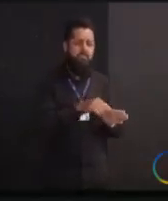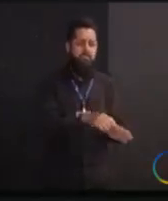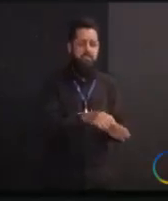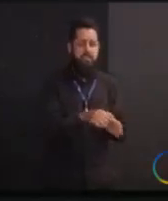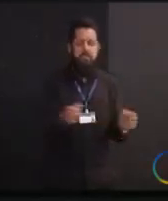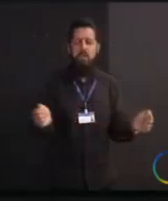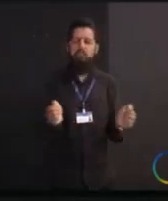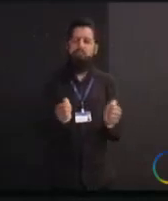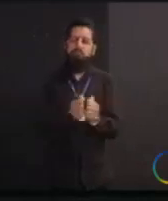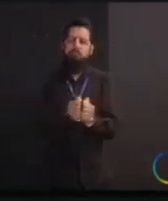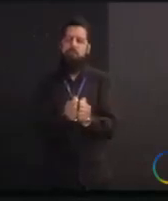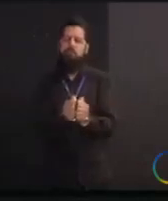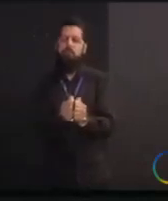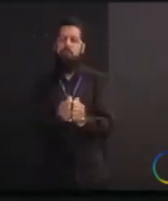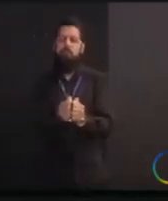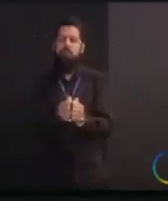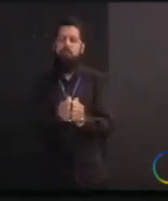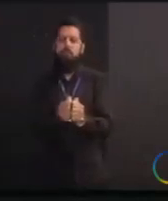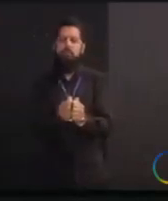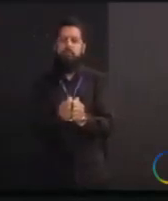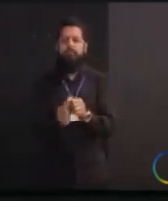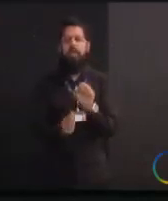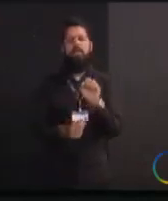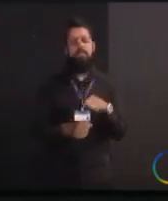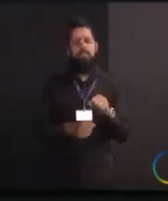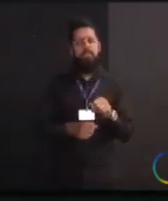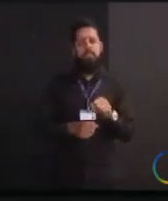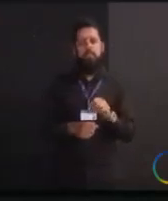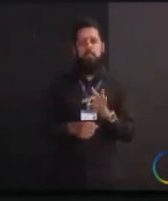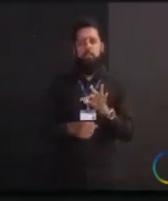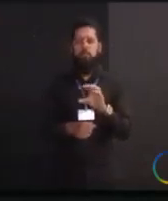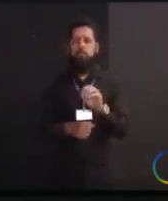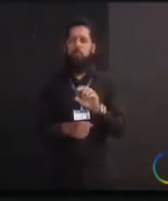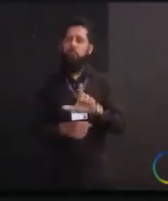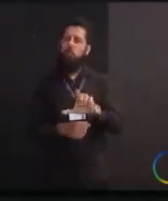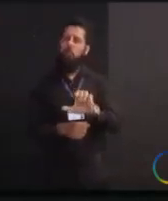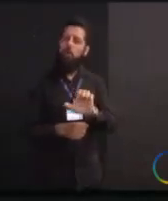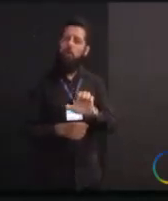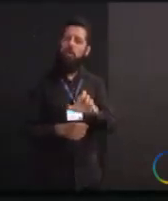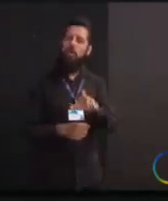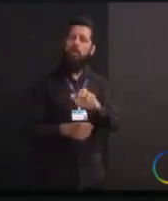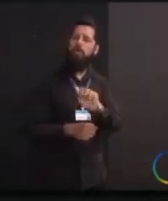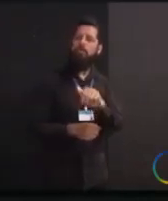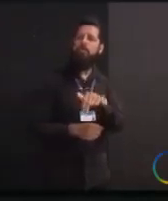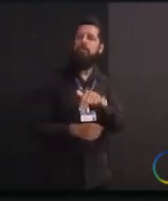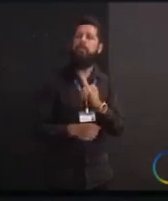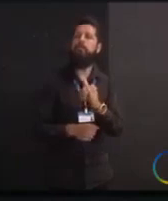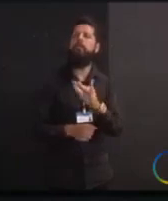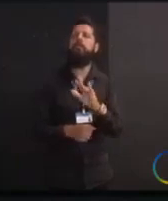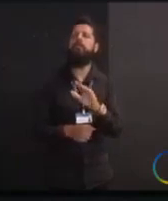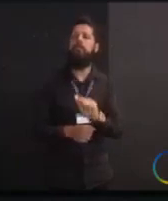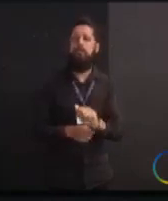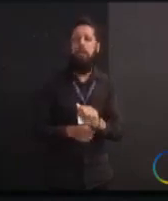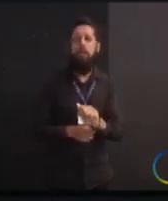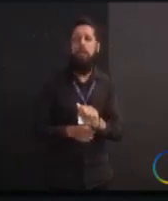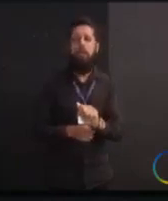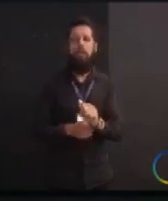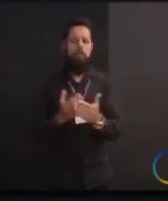Tolerância. Tive a curiosidade, fui olhar lá no dicionário. Tolerar.